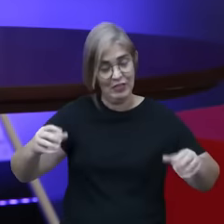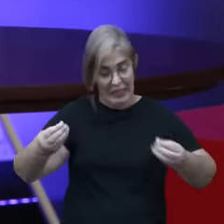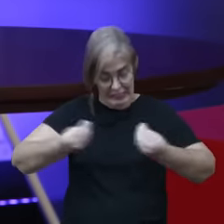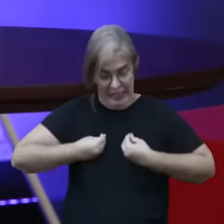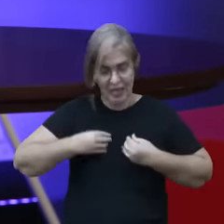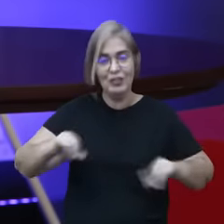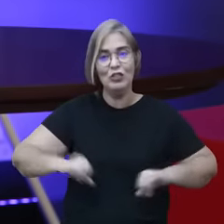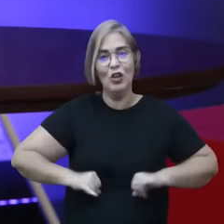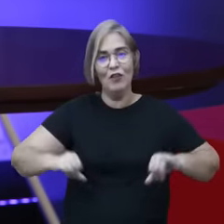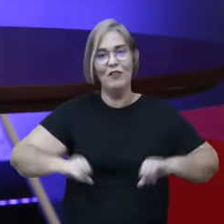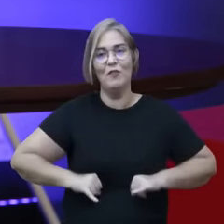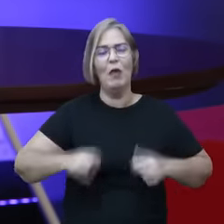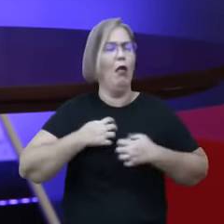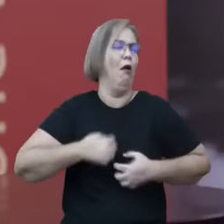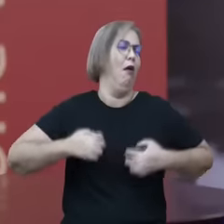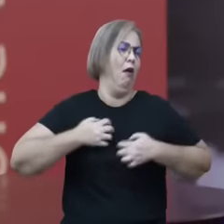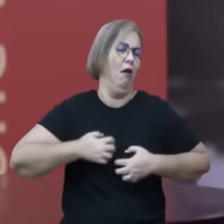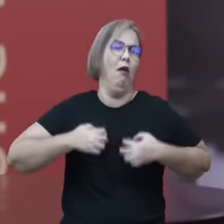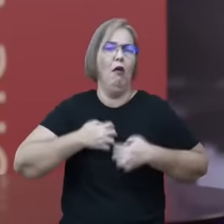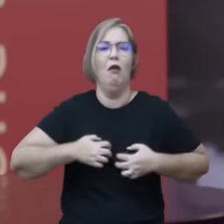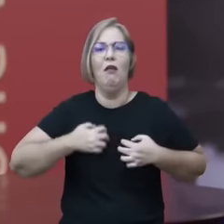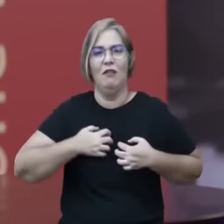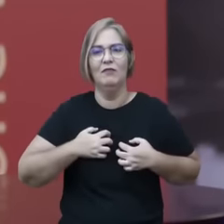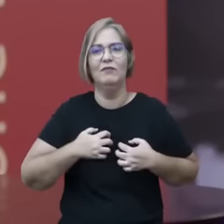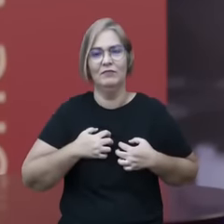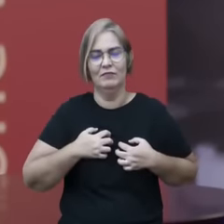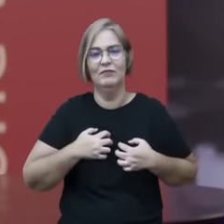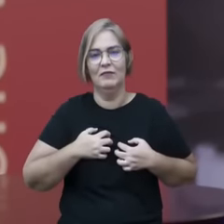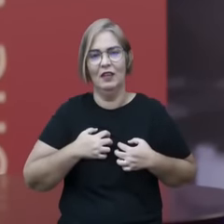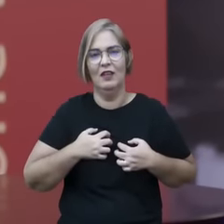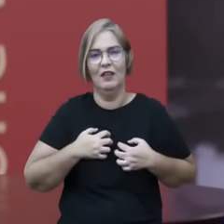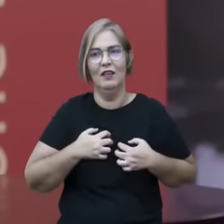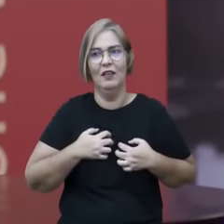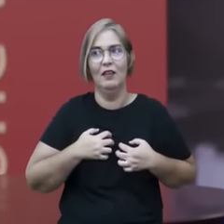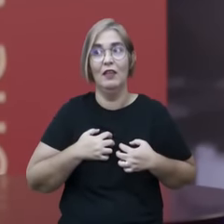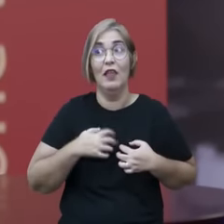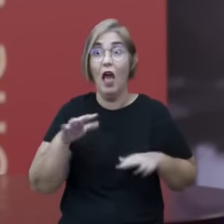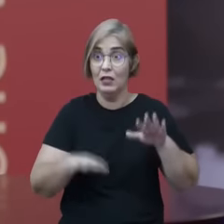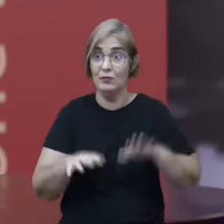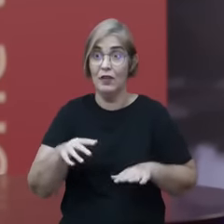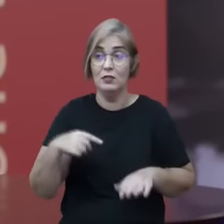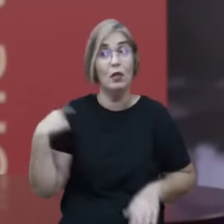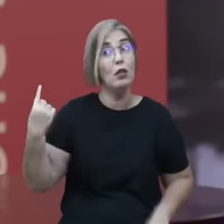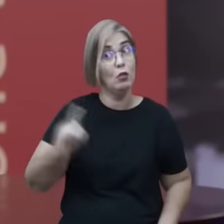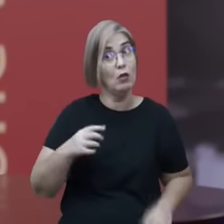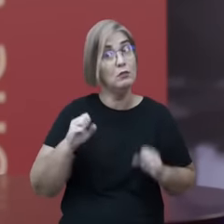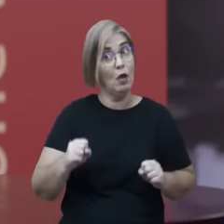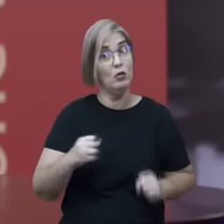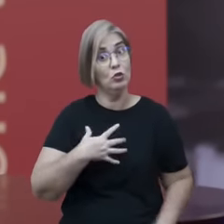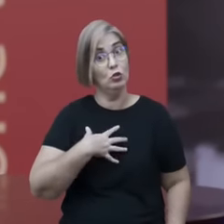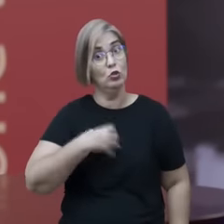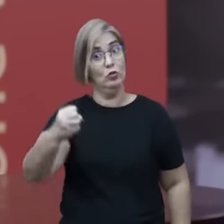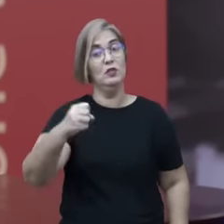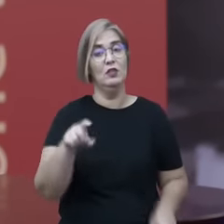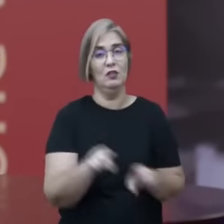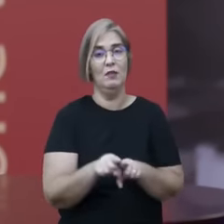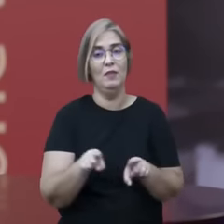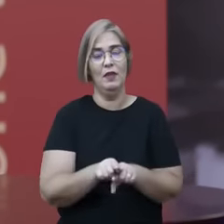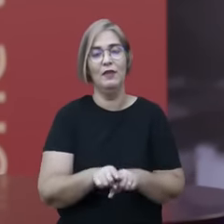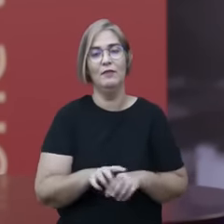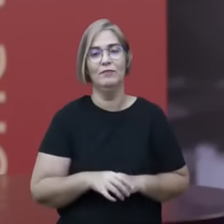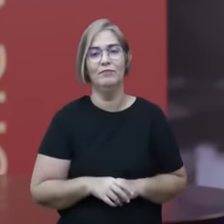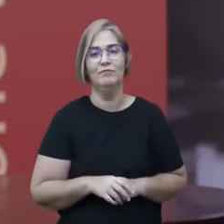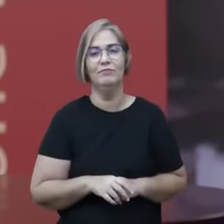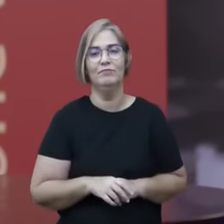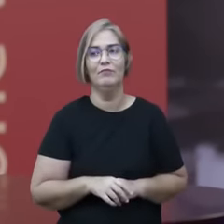Elas nos conduzem mesmo em escala pequena para onde nós não queremos, né? Elas nos muitas vezes nos mergulham no